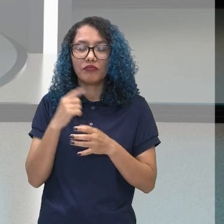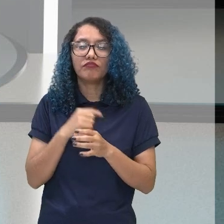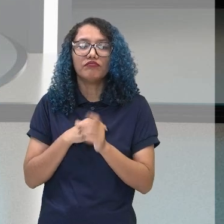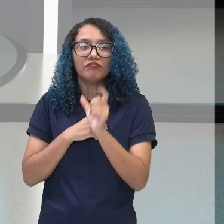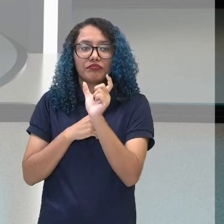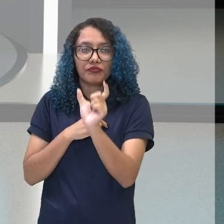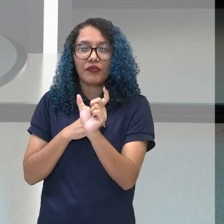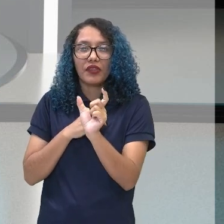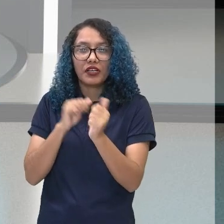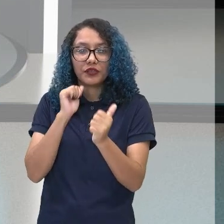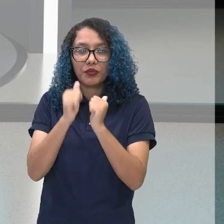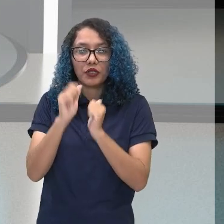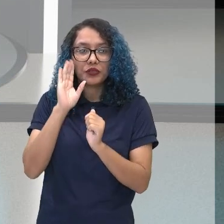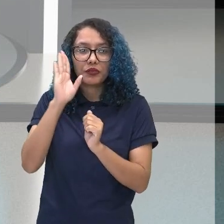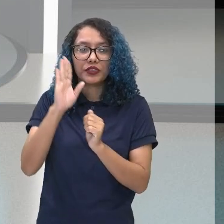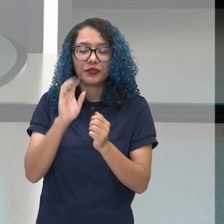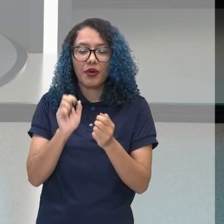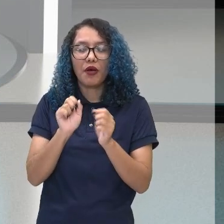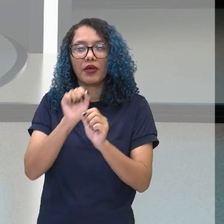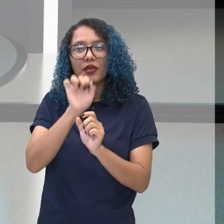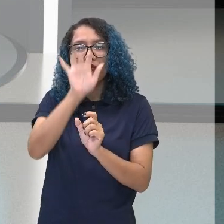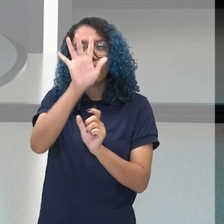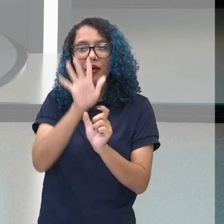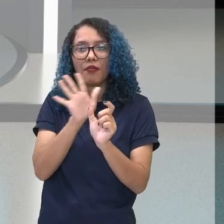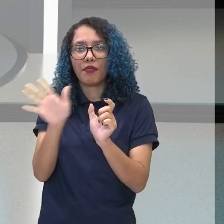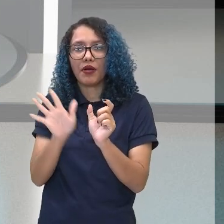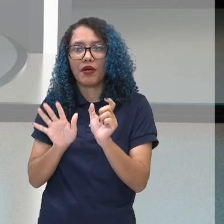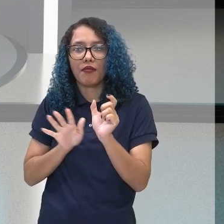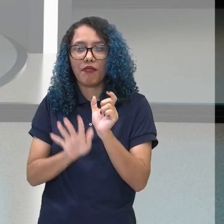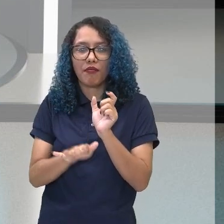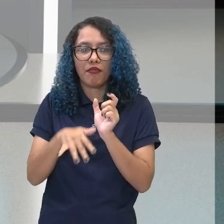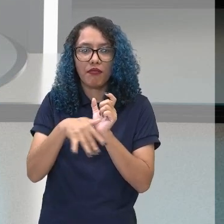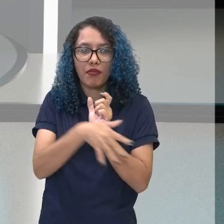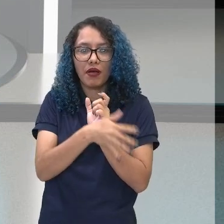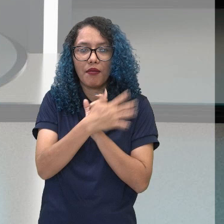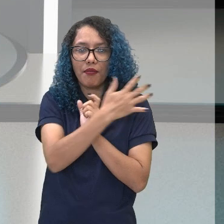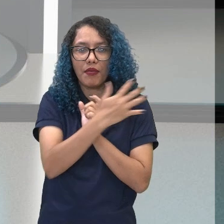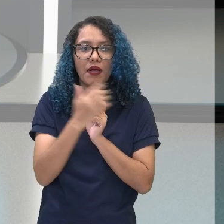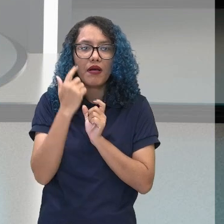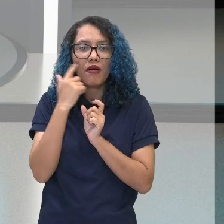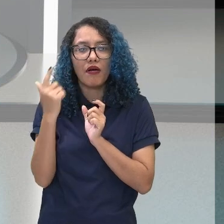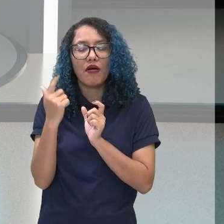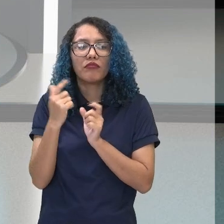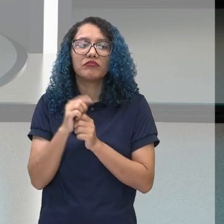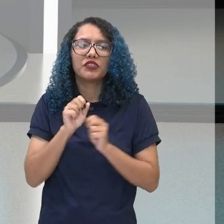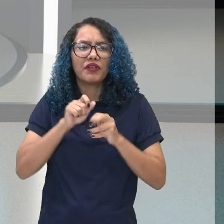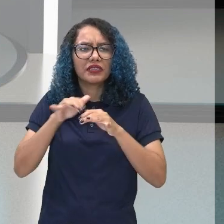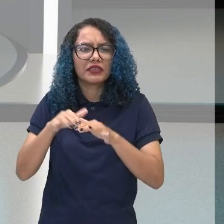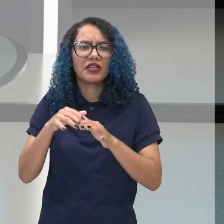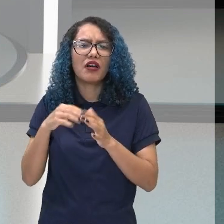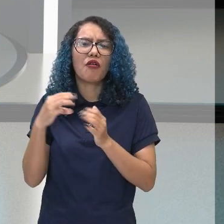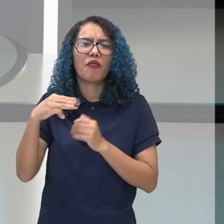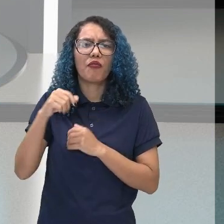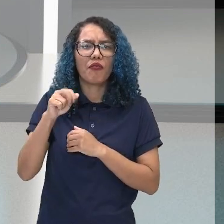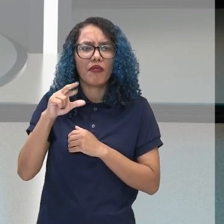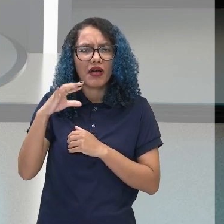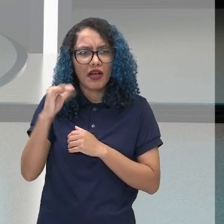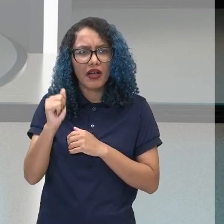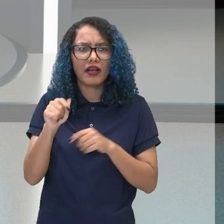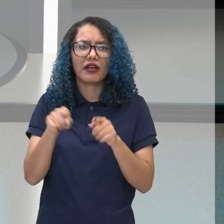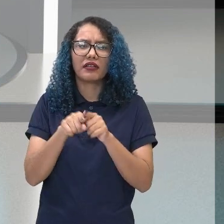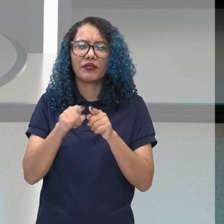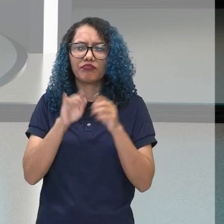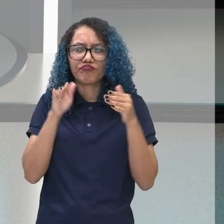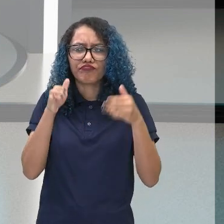tem as ramificações. A gente vai ter os esportes de invasão, os esportes de marca, os esportes de precisão, técnico